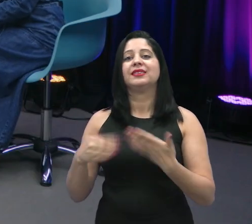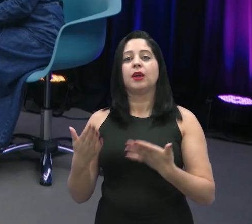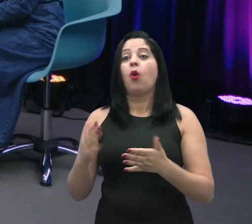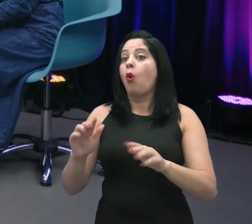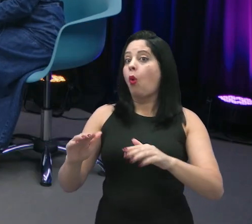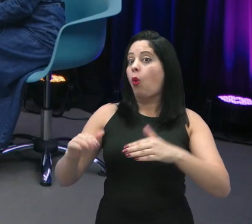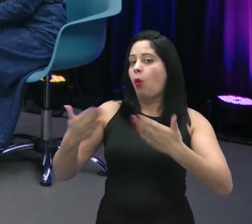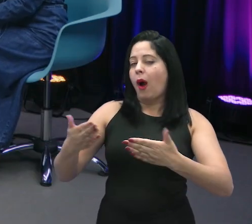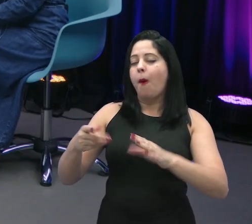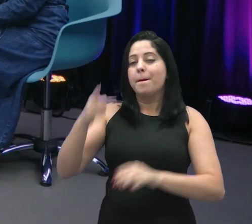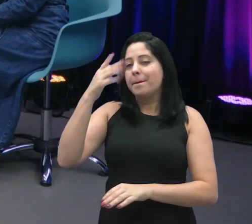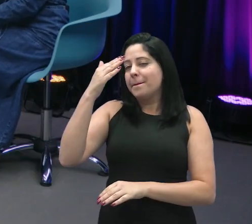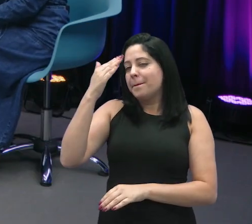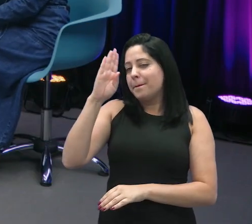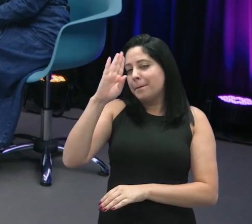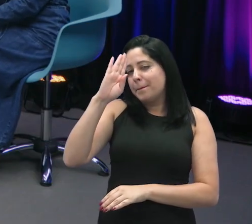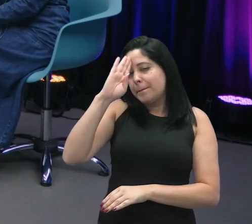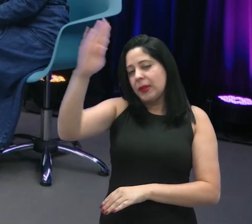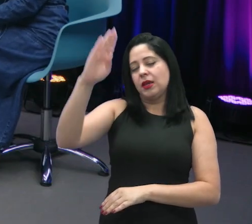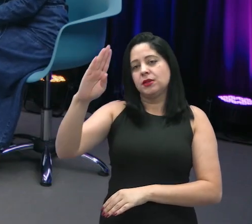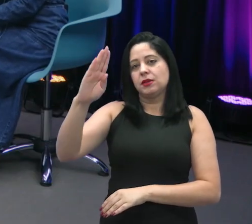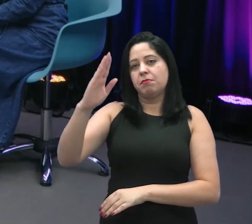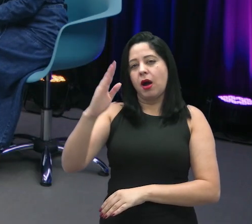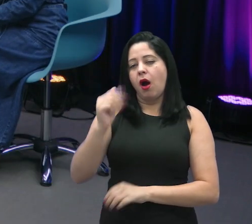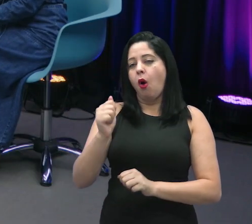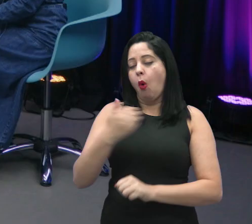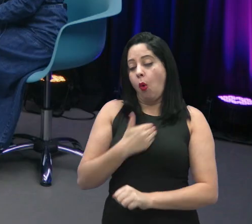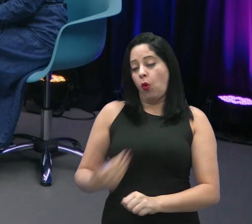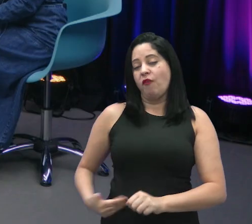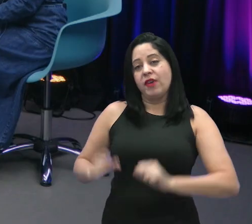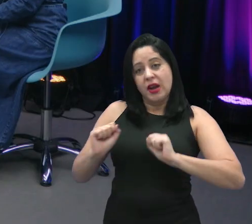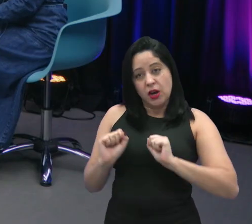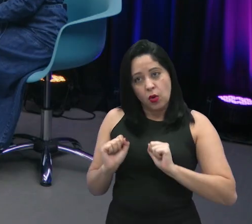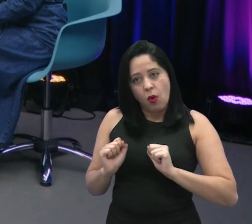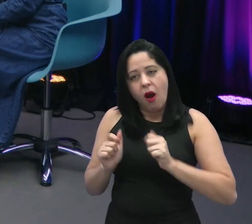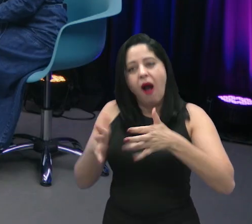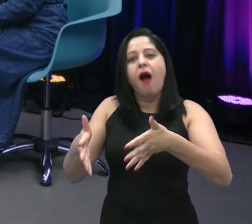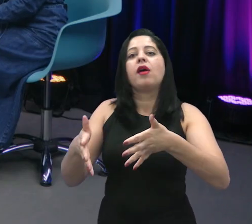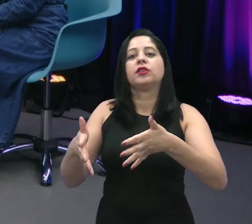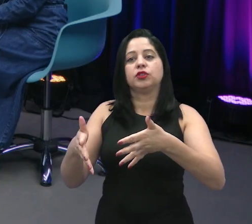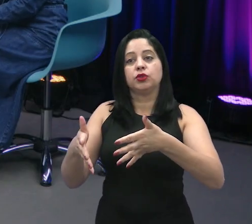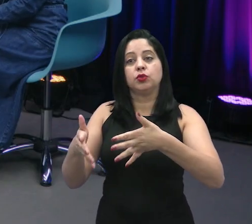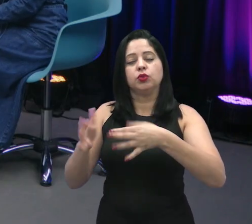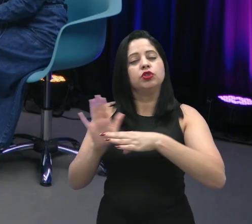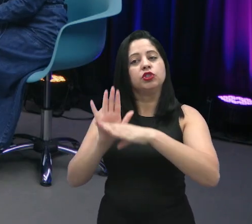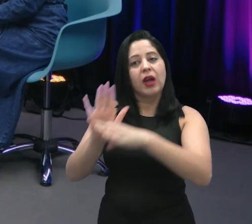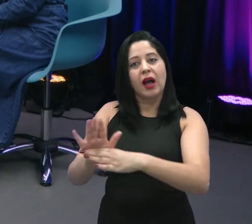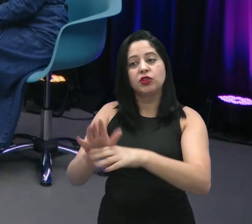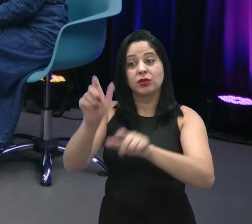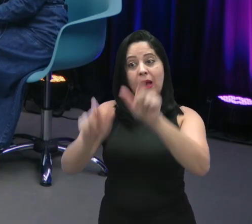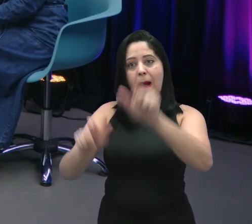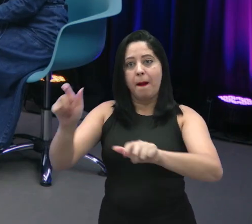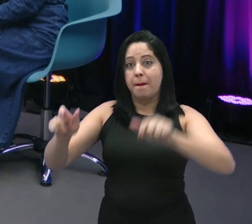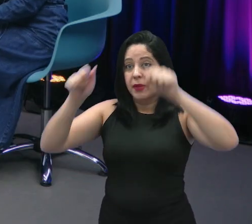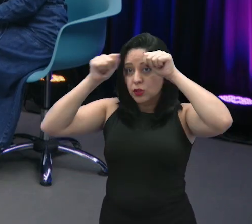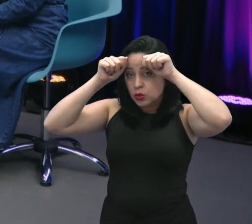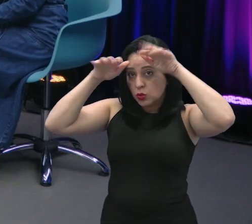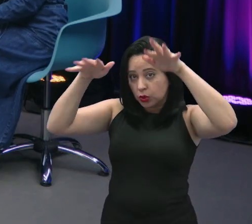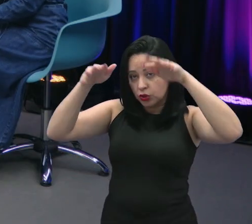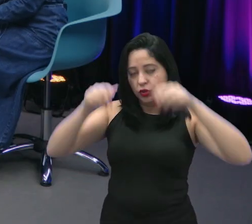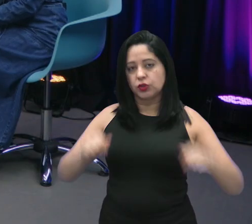principais políticas públicas necessárias para garantir os direitos e a inclusão de pessoas com